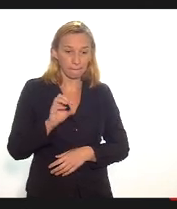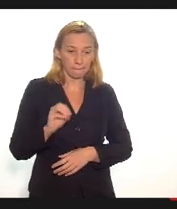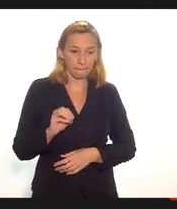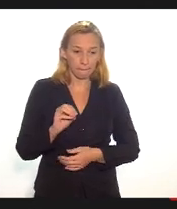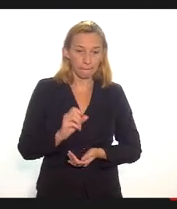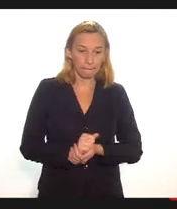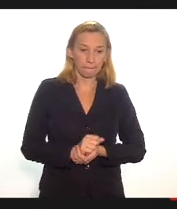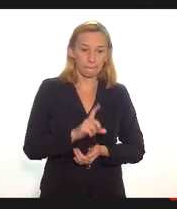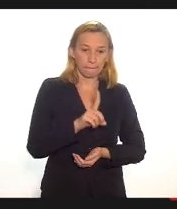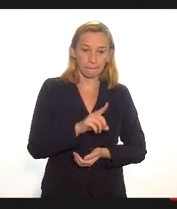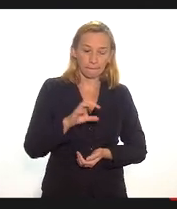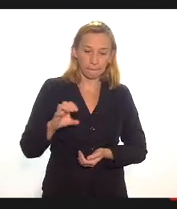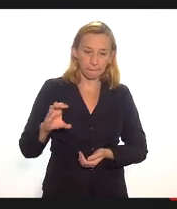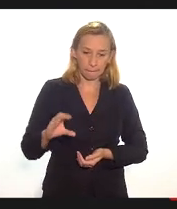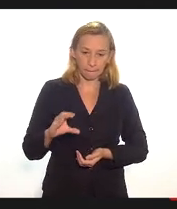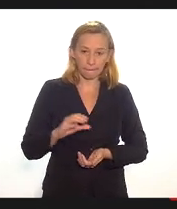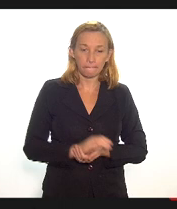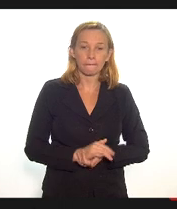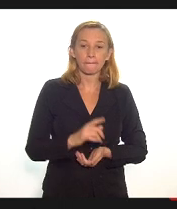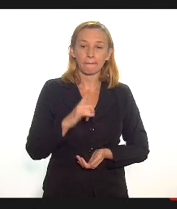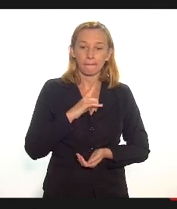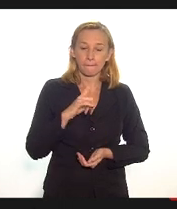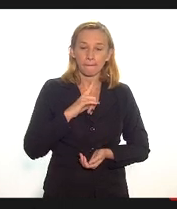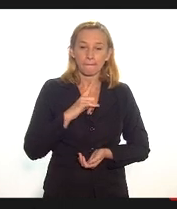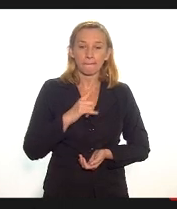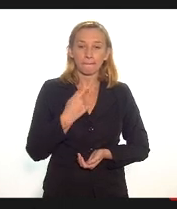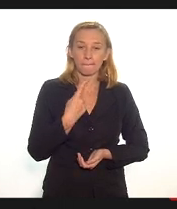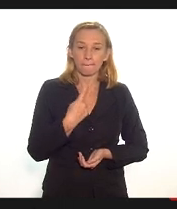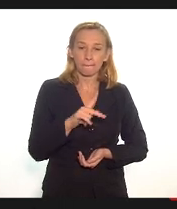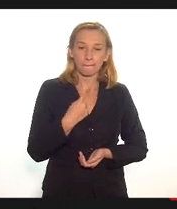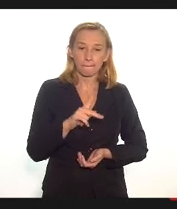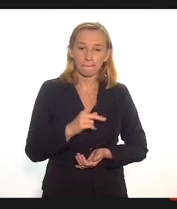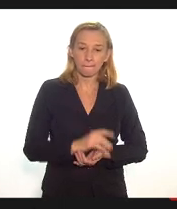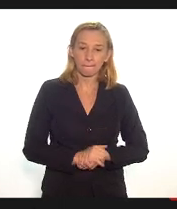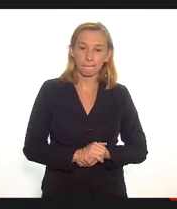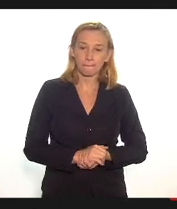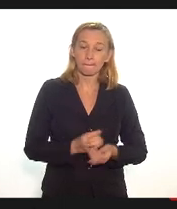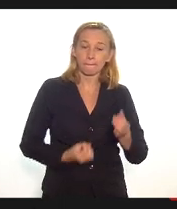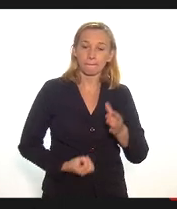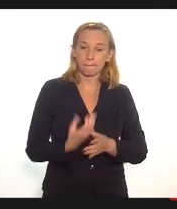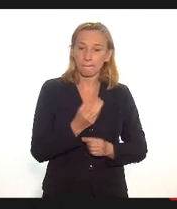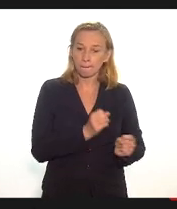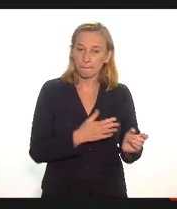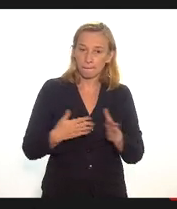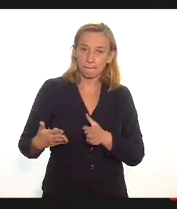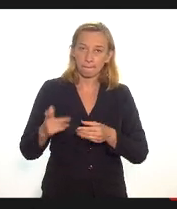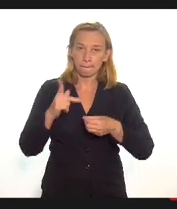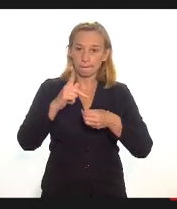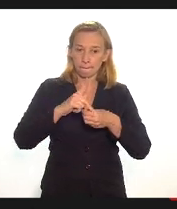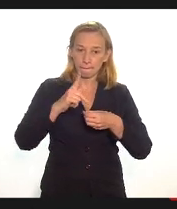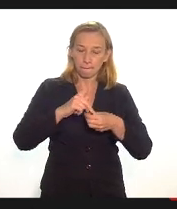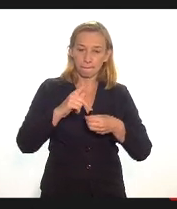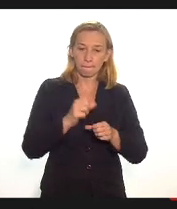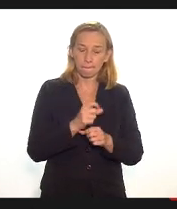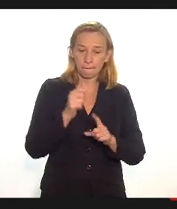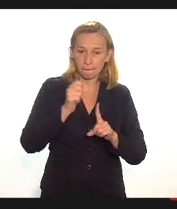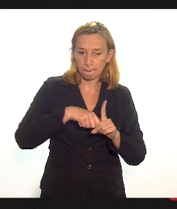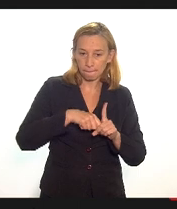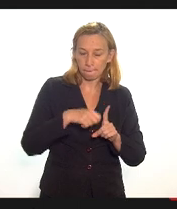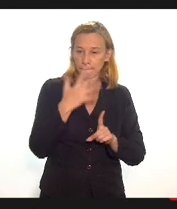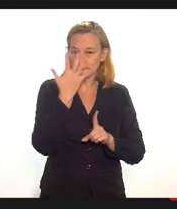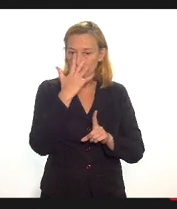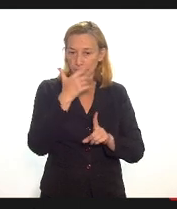CNODC teve a sua prorrata de produção de petróleo no mês de fevereiro